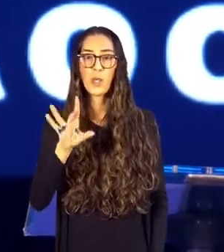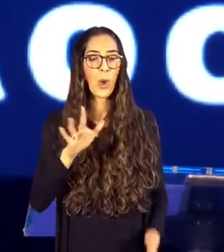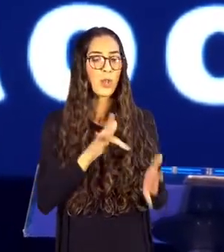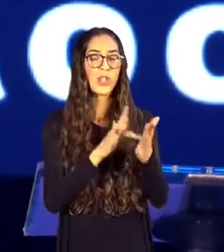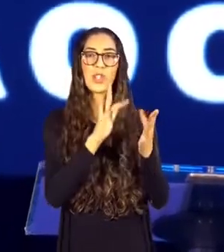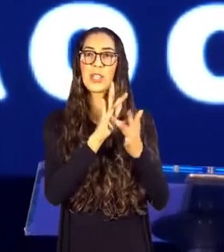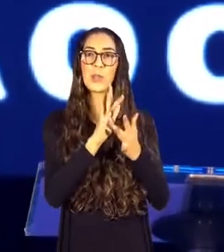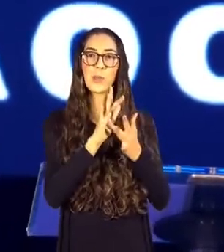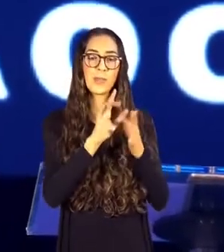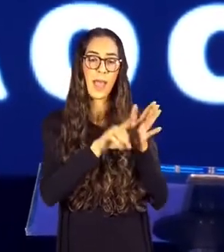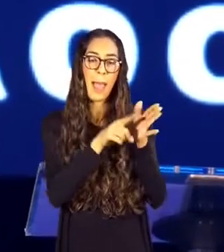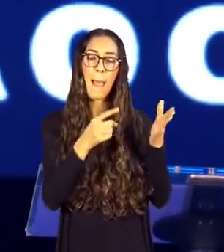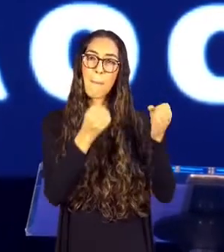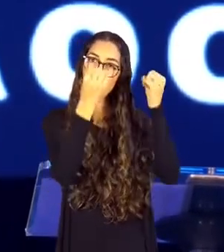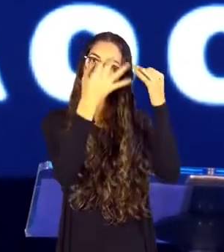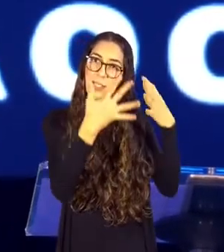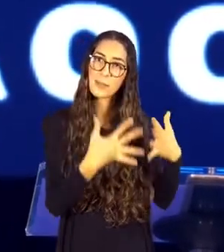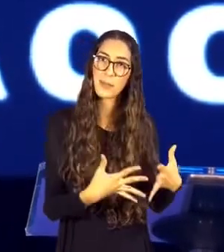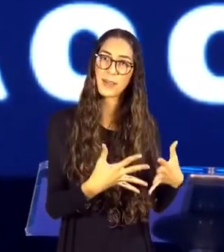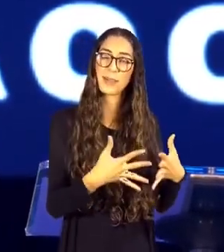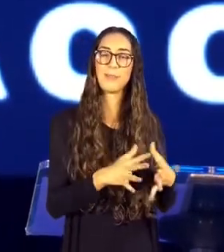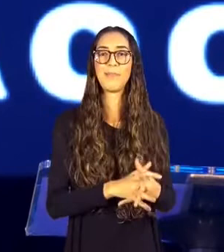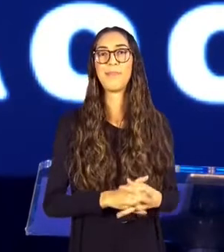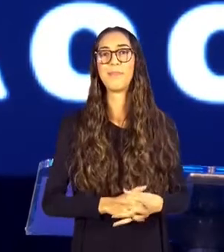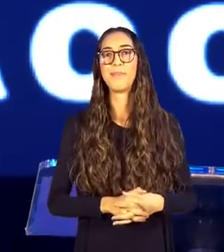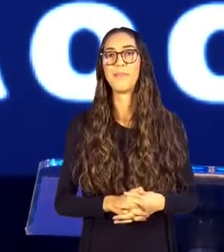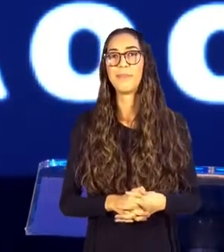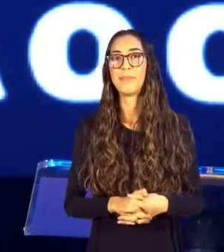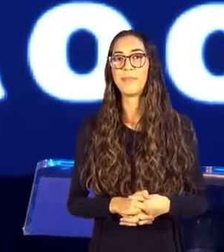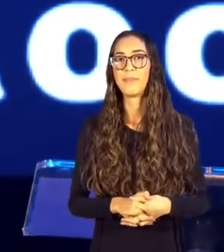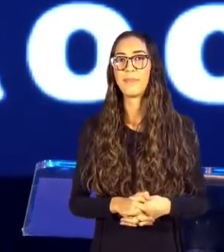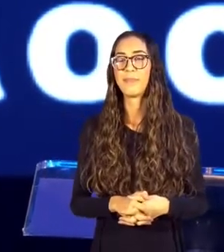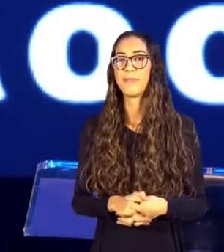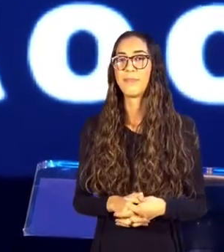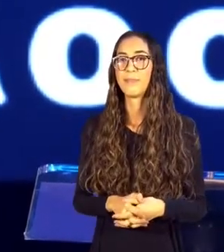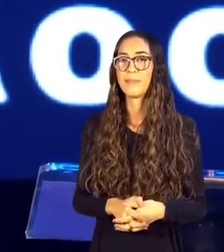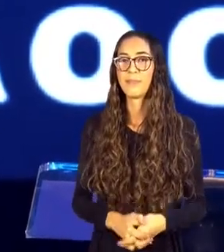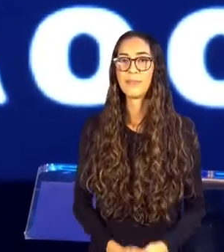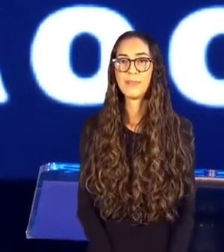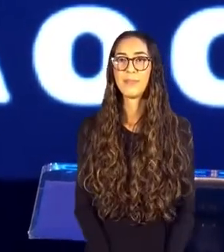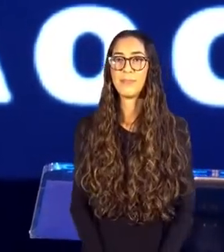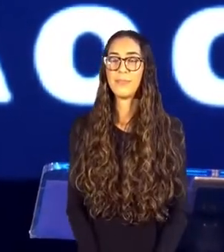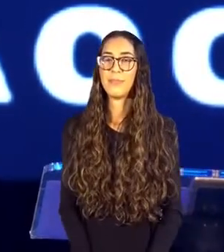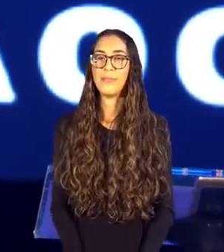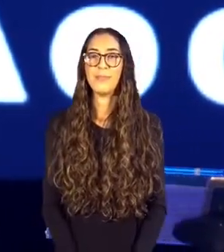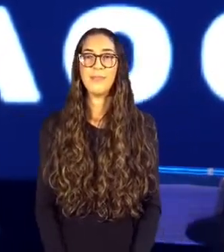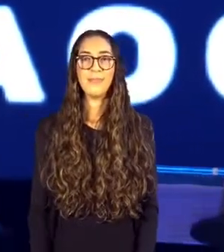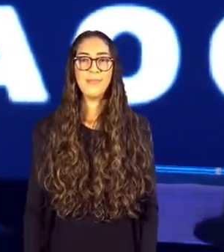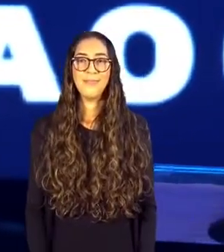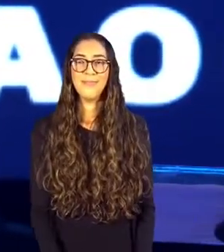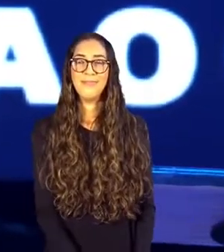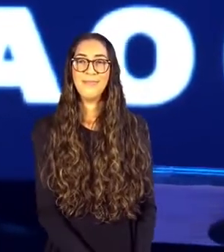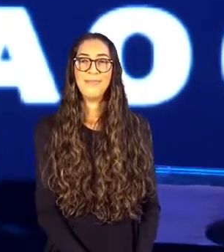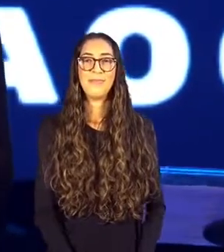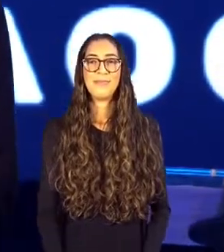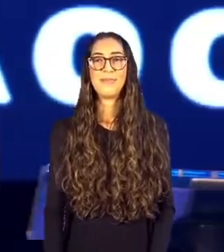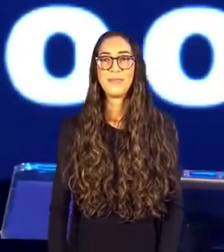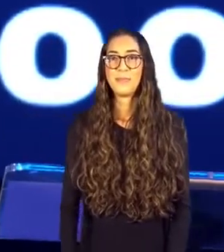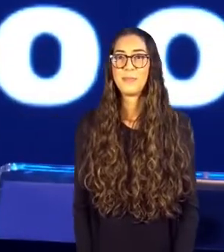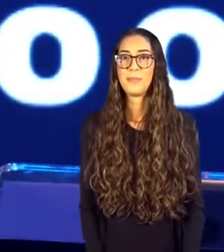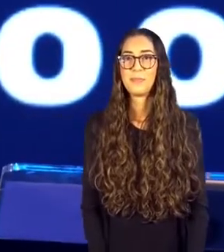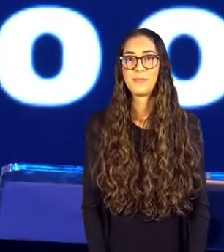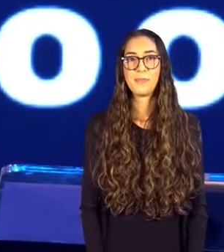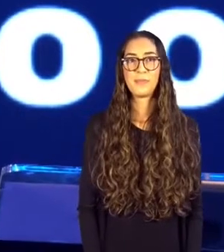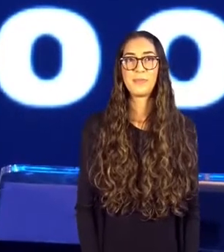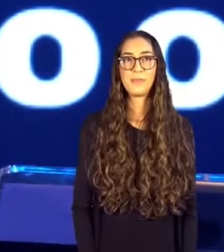é 1,47 zeros. Qual que é essa dimensão? No planeta Terra não caberia o número